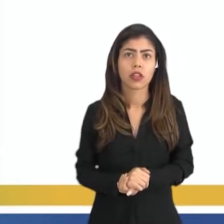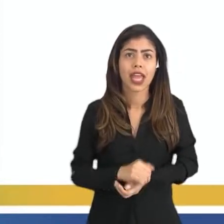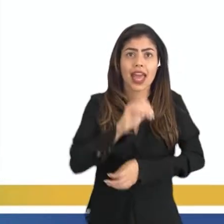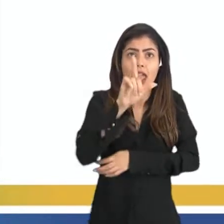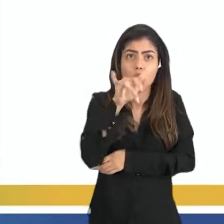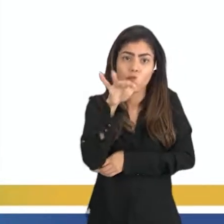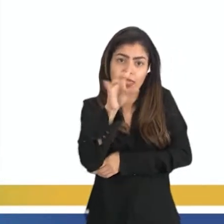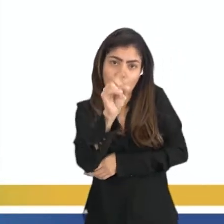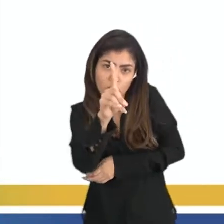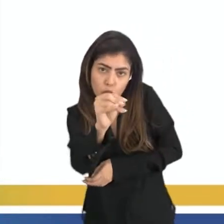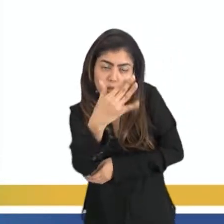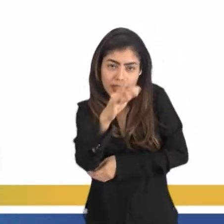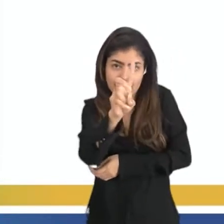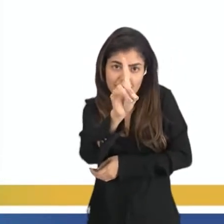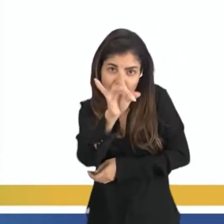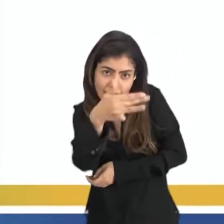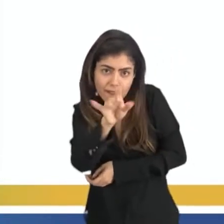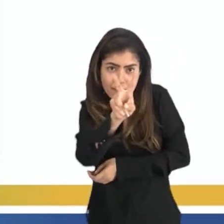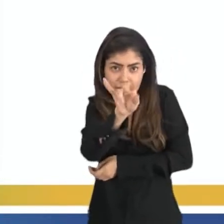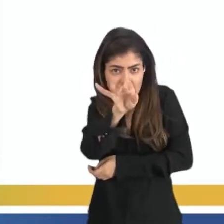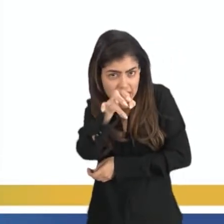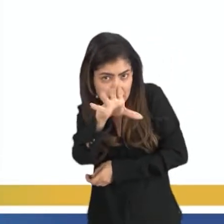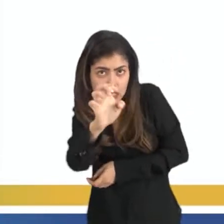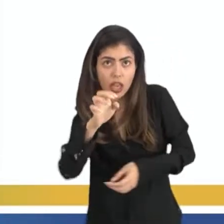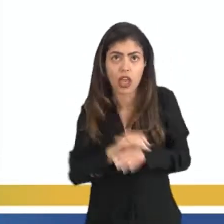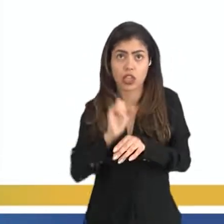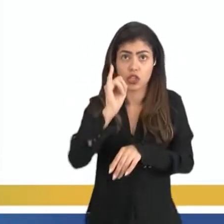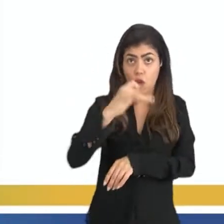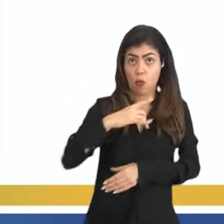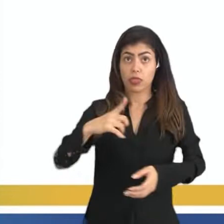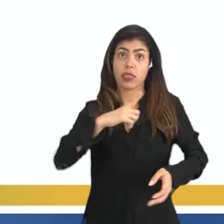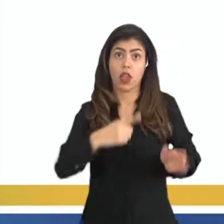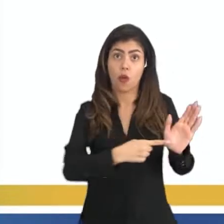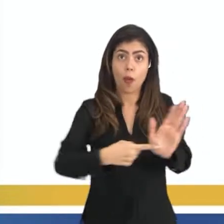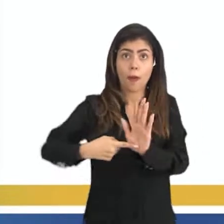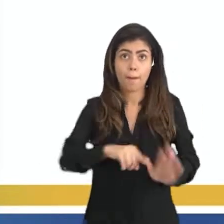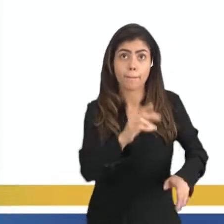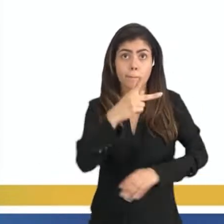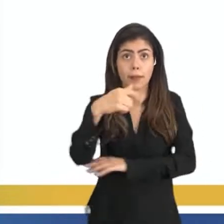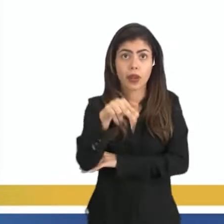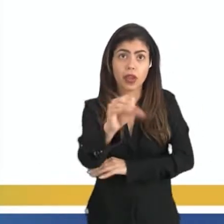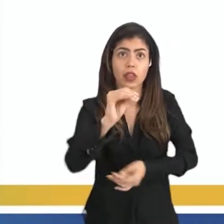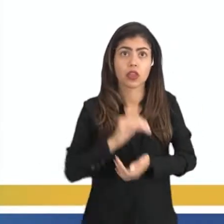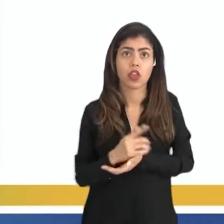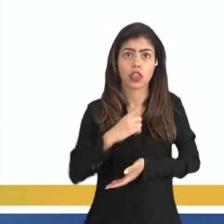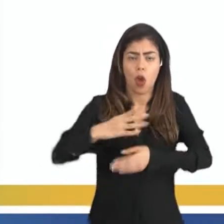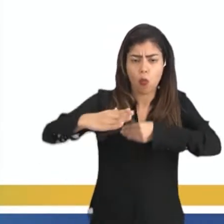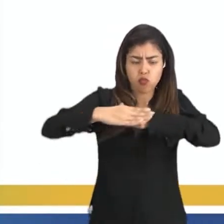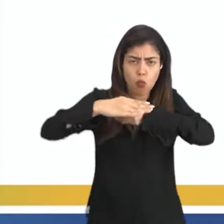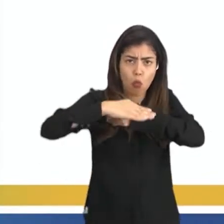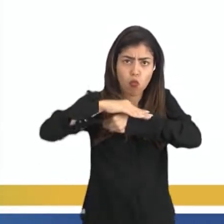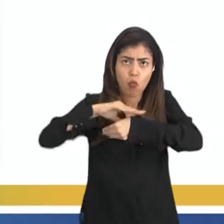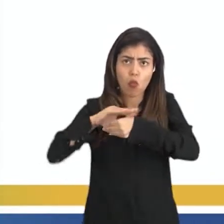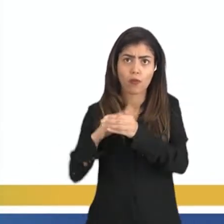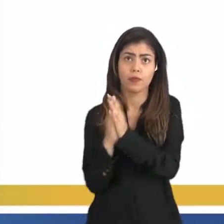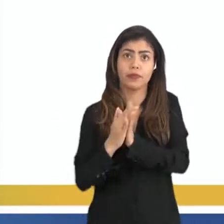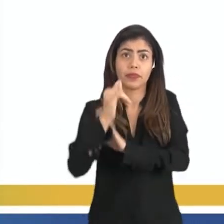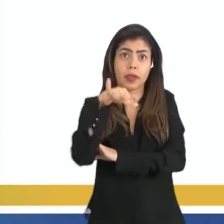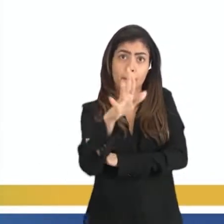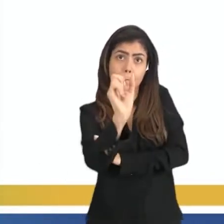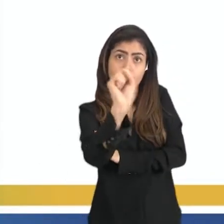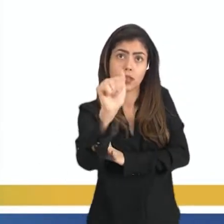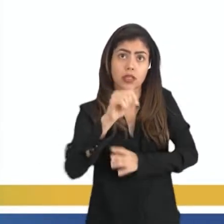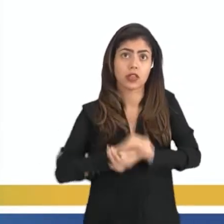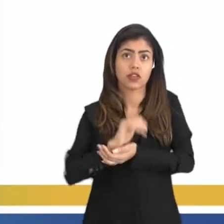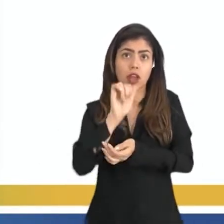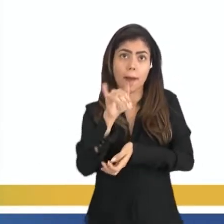Leonardo da Vinci já falou: se o homem dispuser de uma peça de pano, tendo seus poros bem tapados com massa de amido,